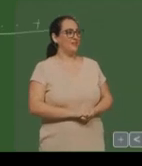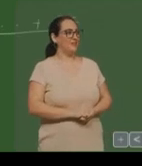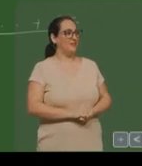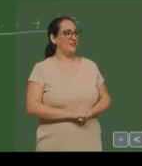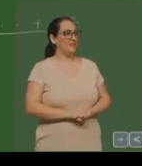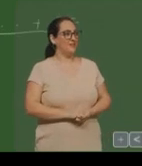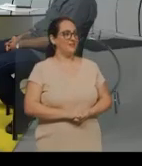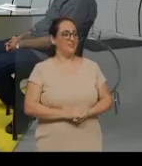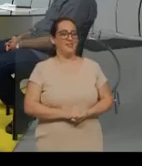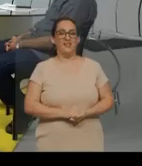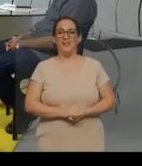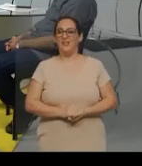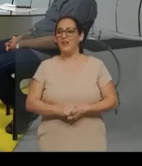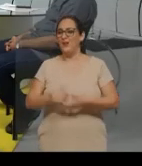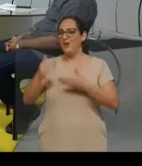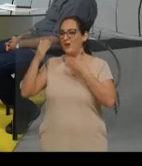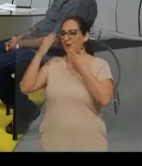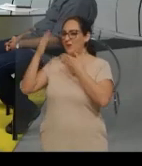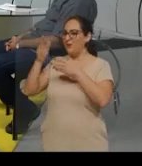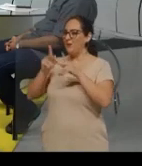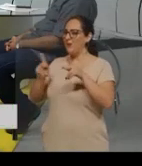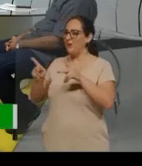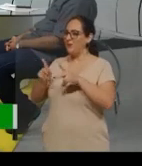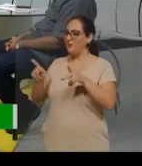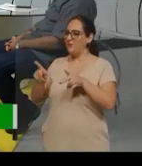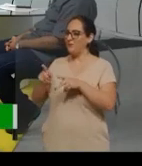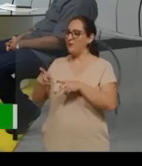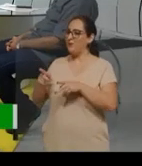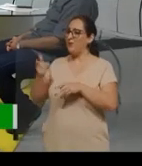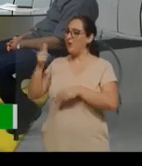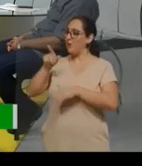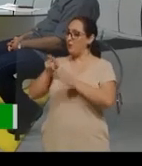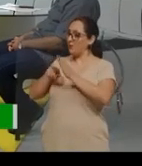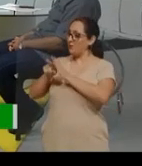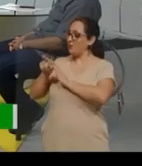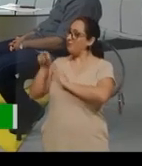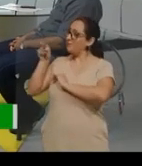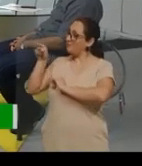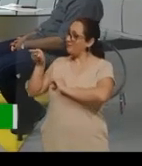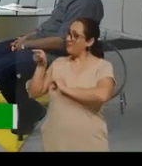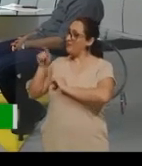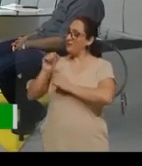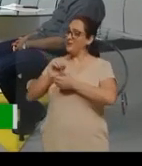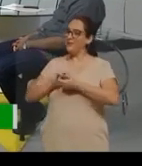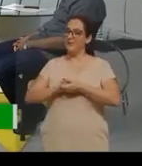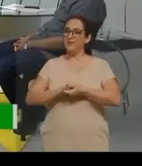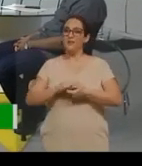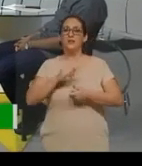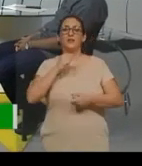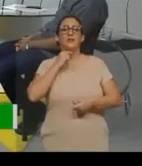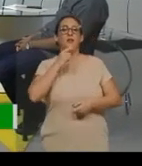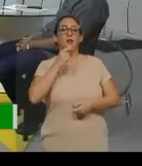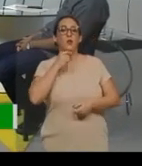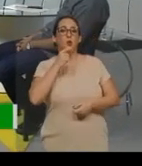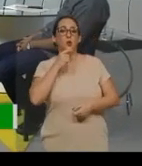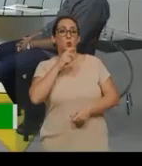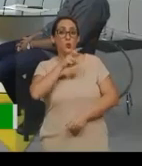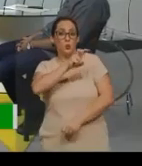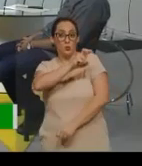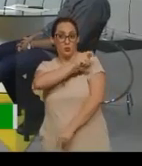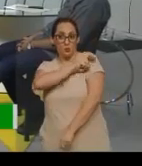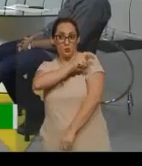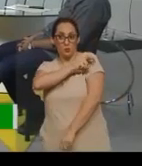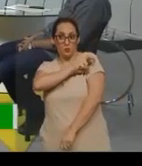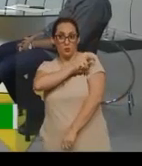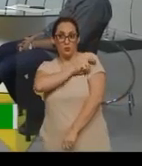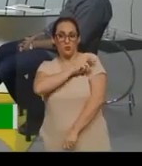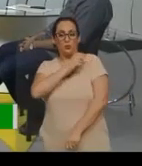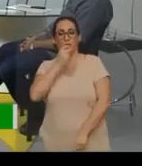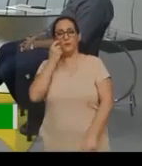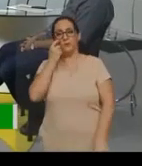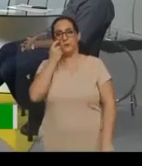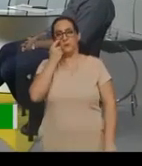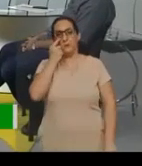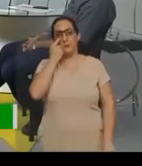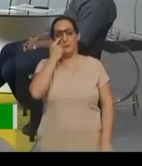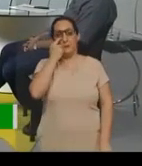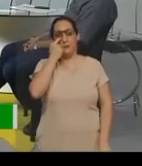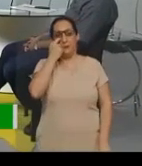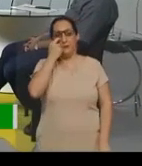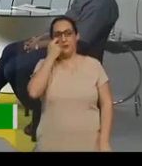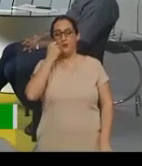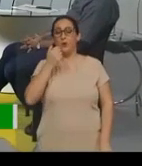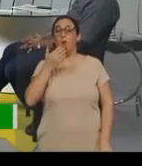pode ficar aí, vou aproveitar que você já está aí. A próxima pergunta também é para você, é uma dúvida agora, só que é de quinto ano. Quais são os